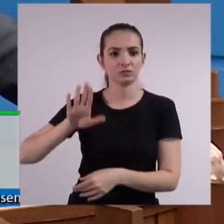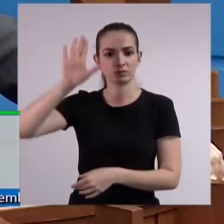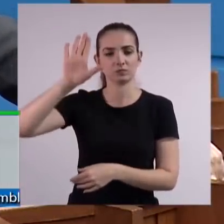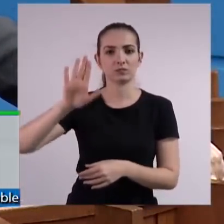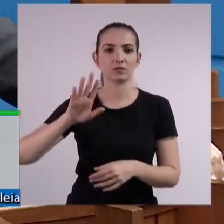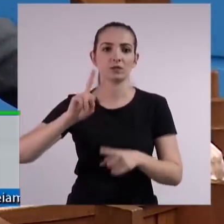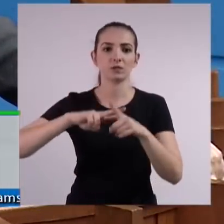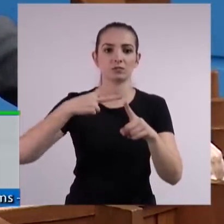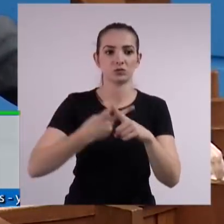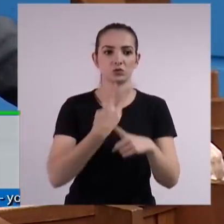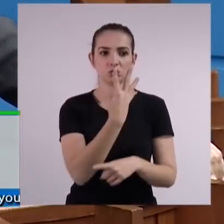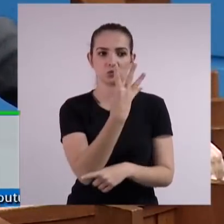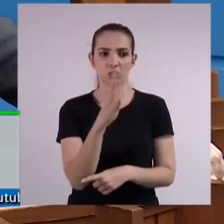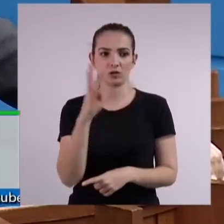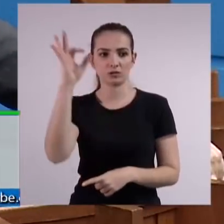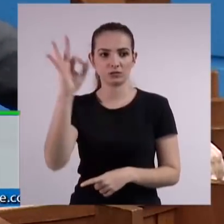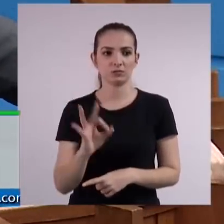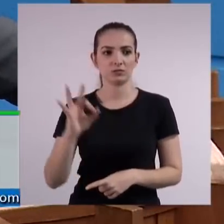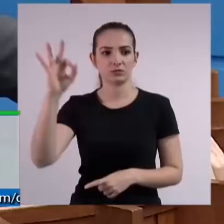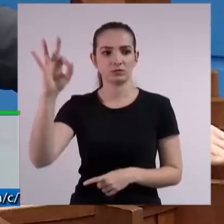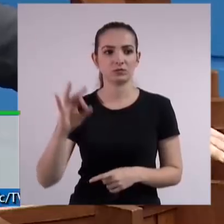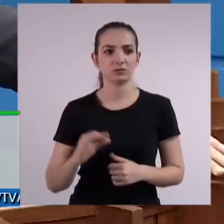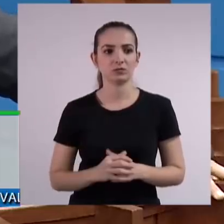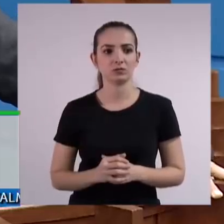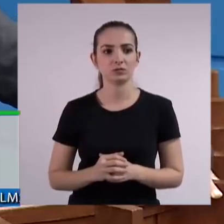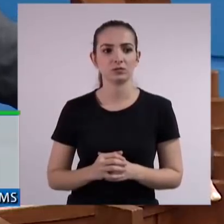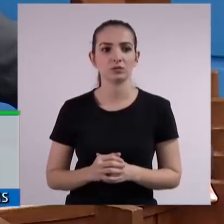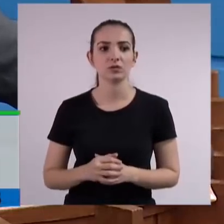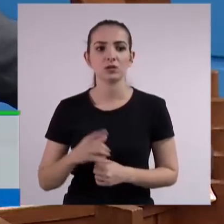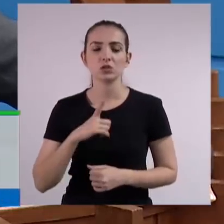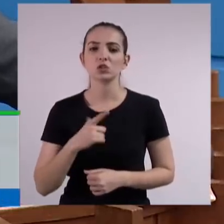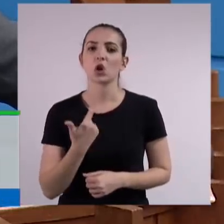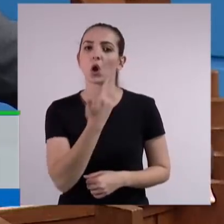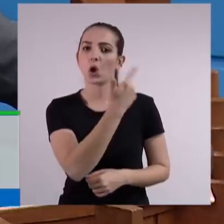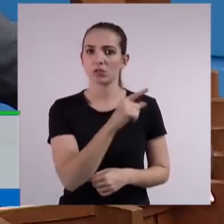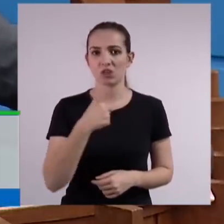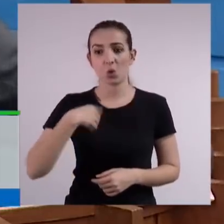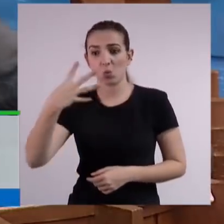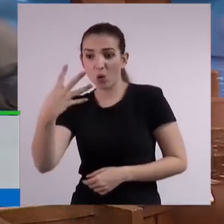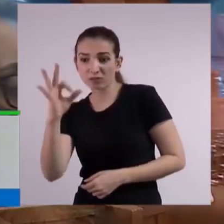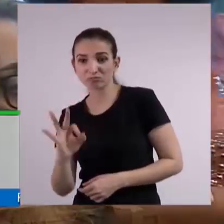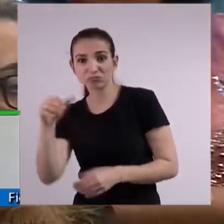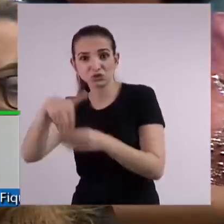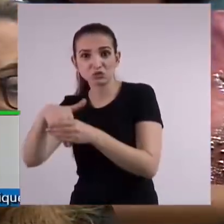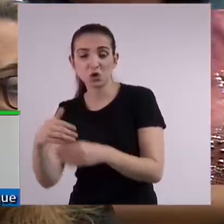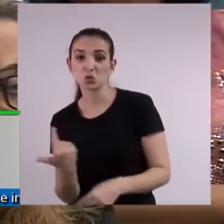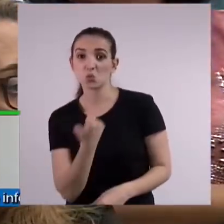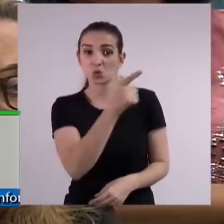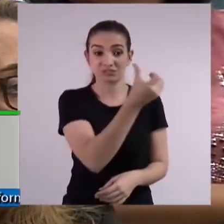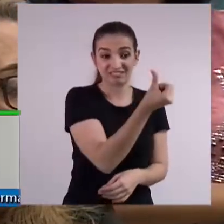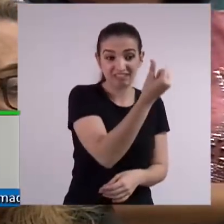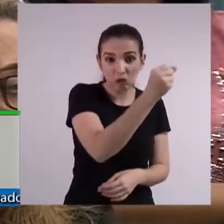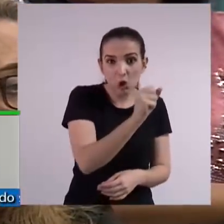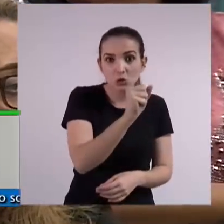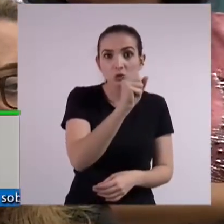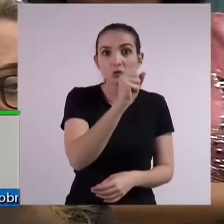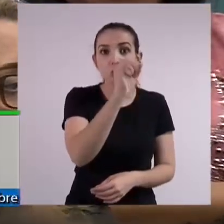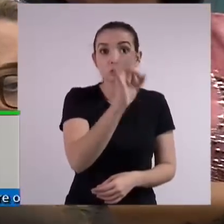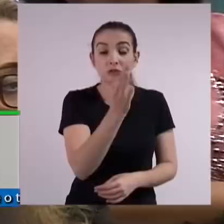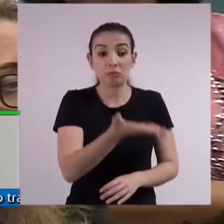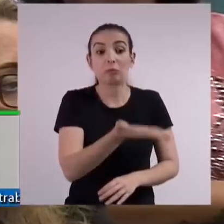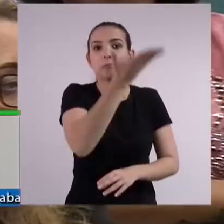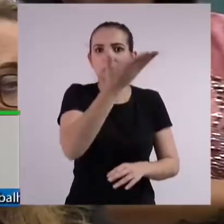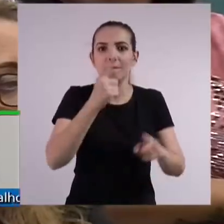4%, com adversário com 68%. Cheguei ao final vencedor. Fizemos uma administração e,